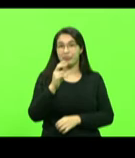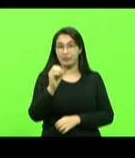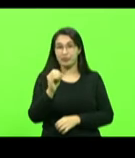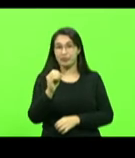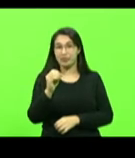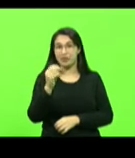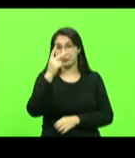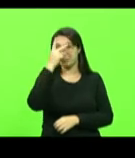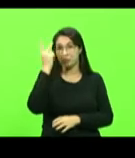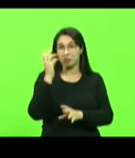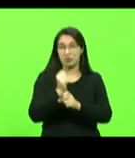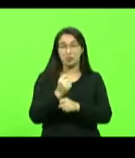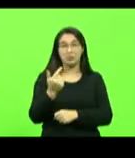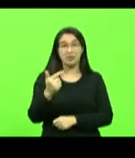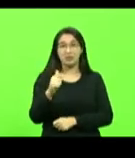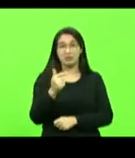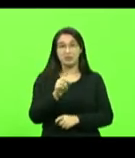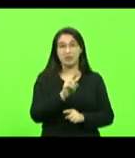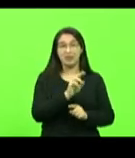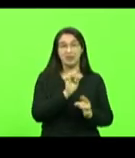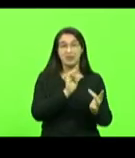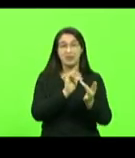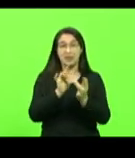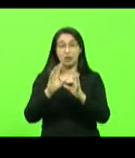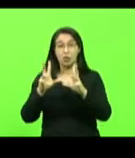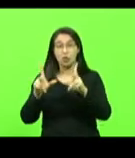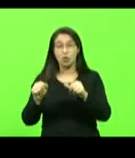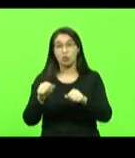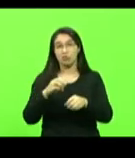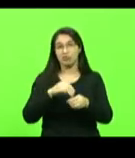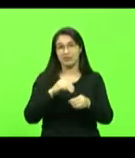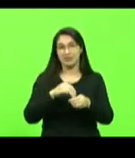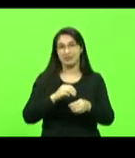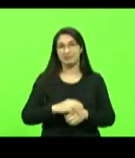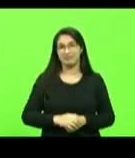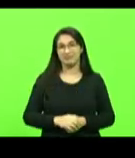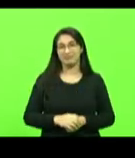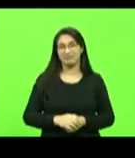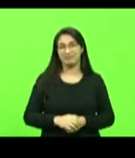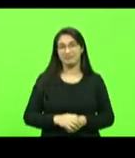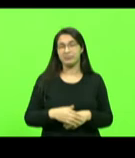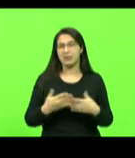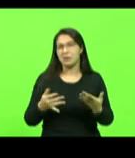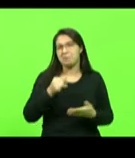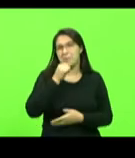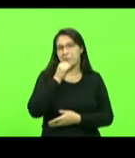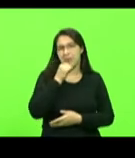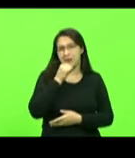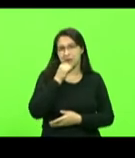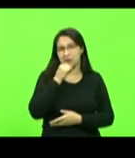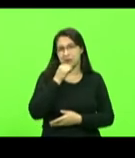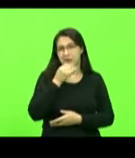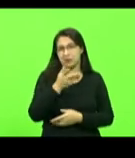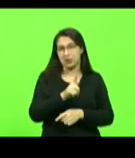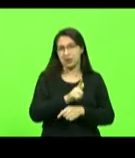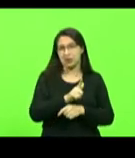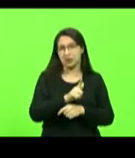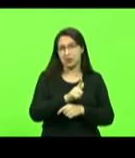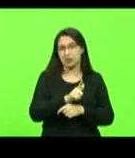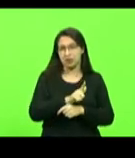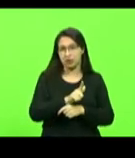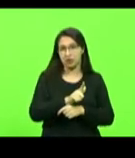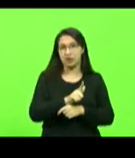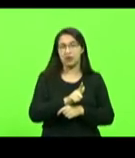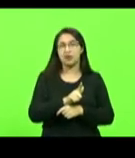295 municípios, né, quanto a todos os SUAS. E aí dou a vocês o exemplo da situação da gerência de alta